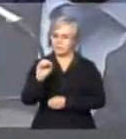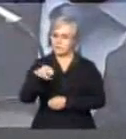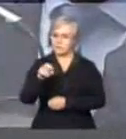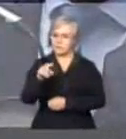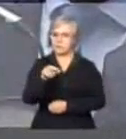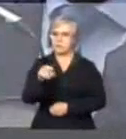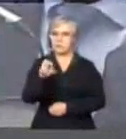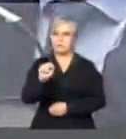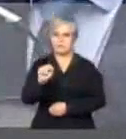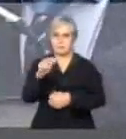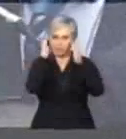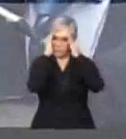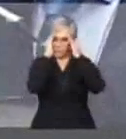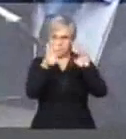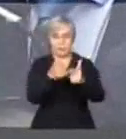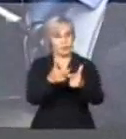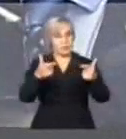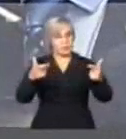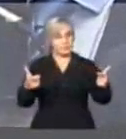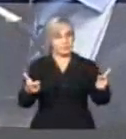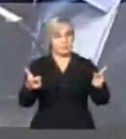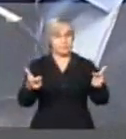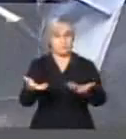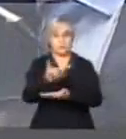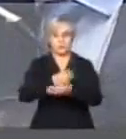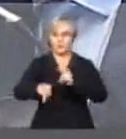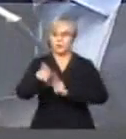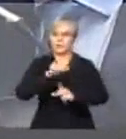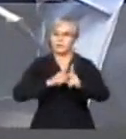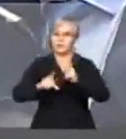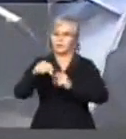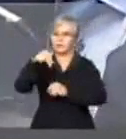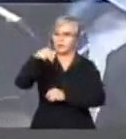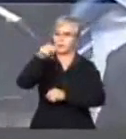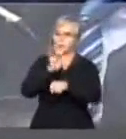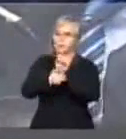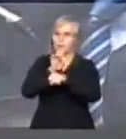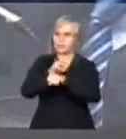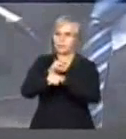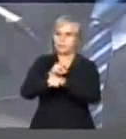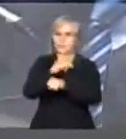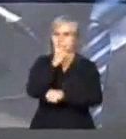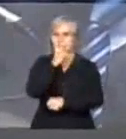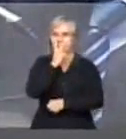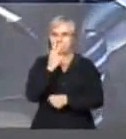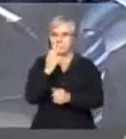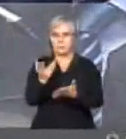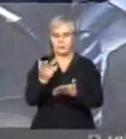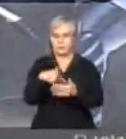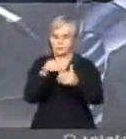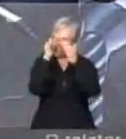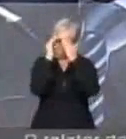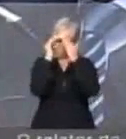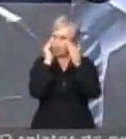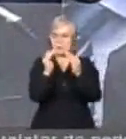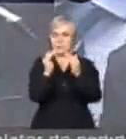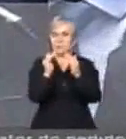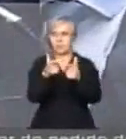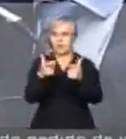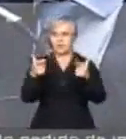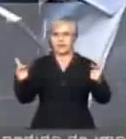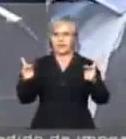Mateus, em respeito à grande maioria da população do norte do estado do Espírito Santo, em respeito